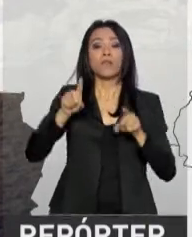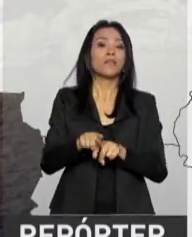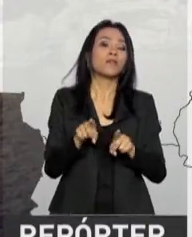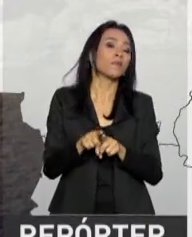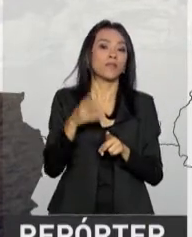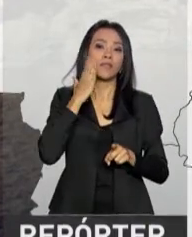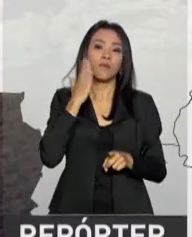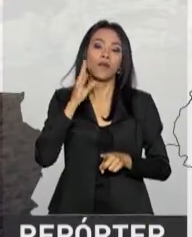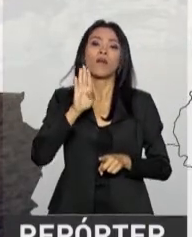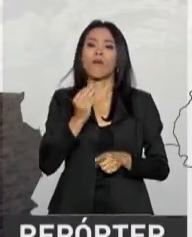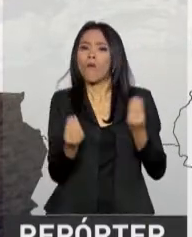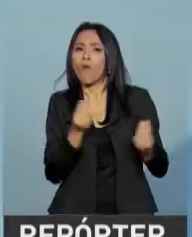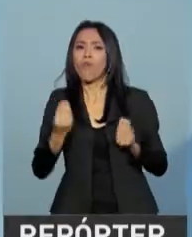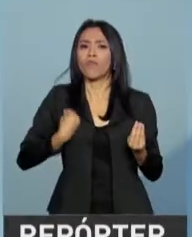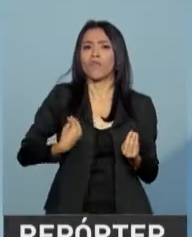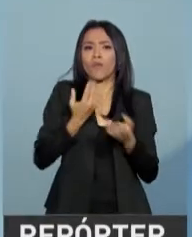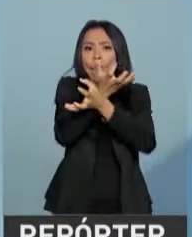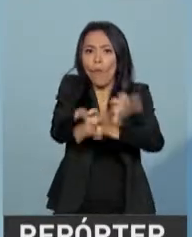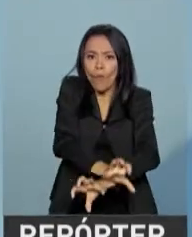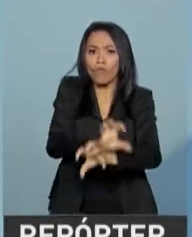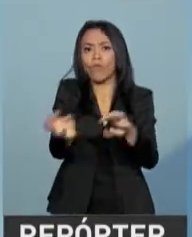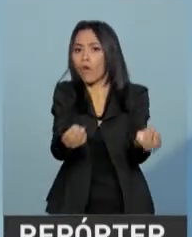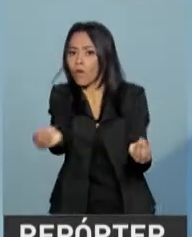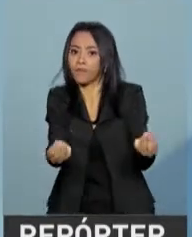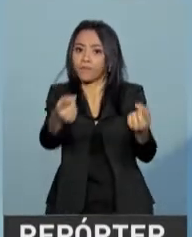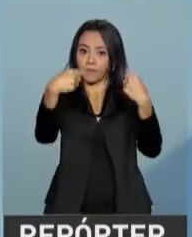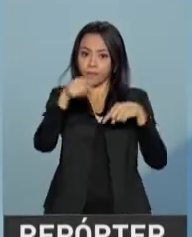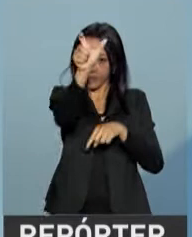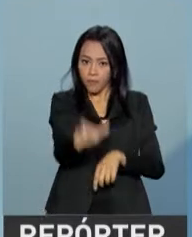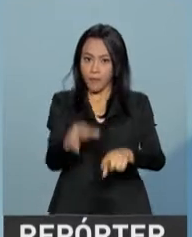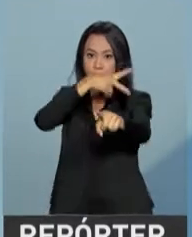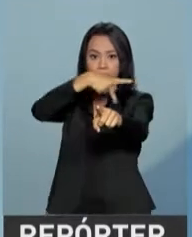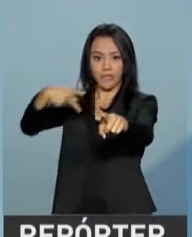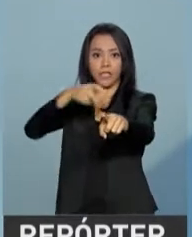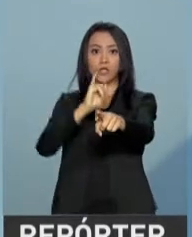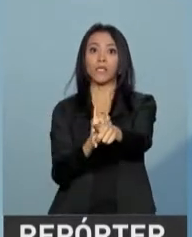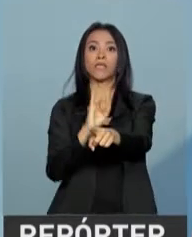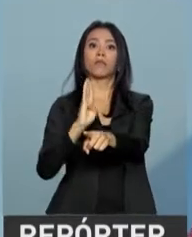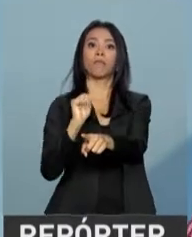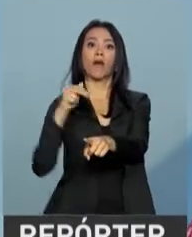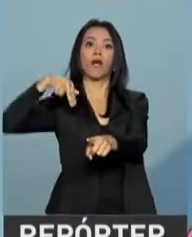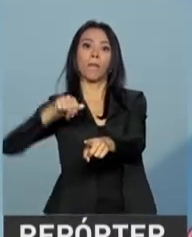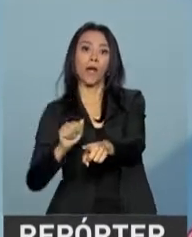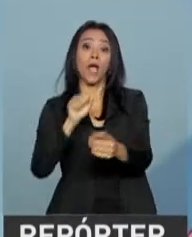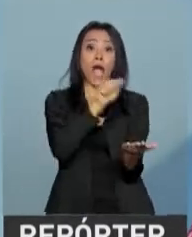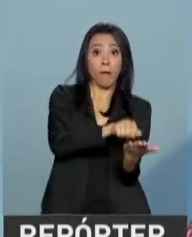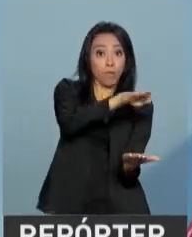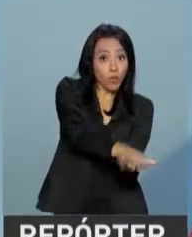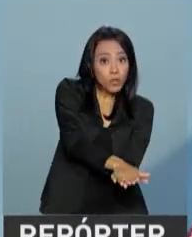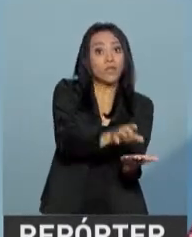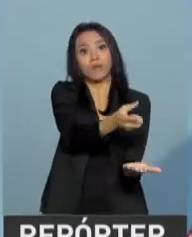convivência com o semiárido segundo a presidente do iba mesmo com a conversão da multa o infrator também